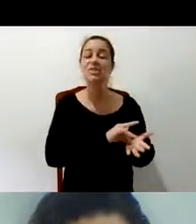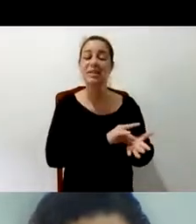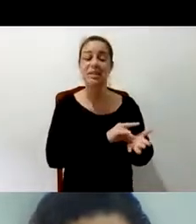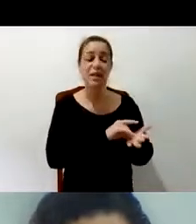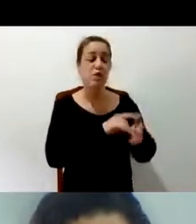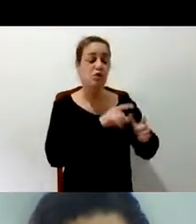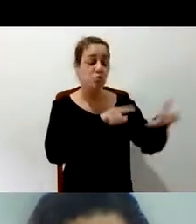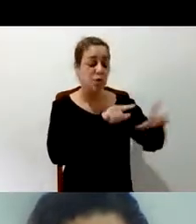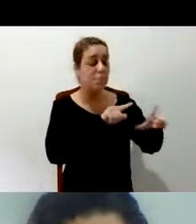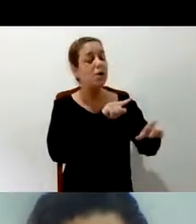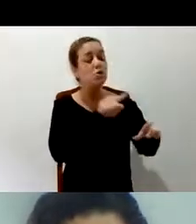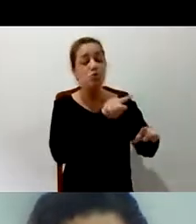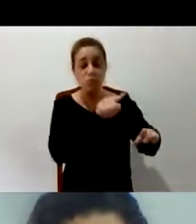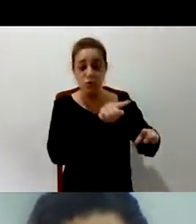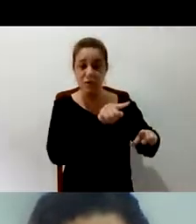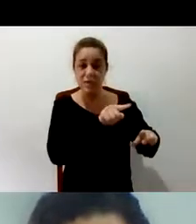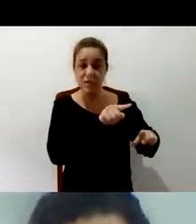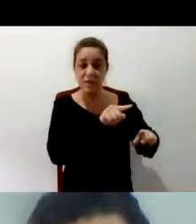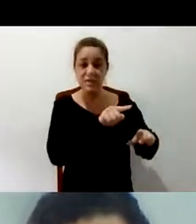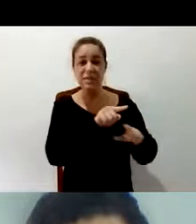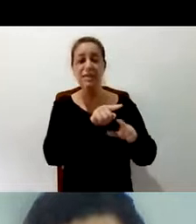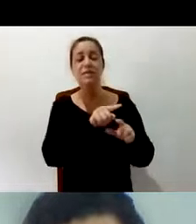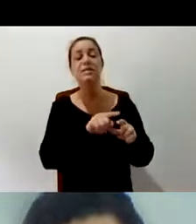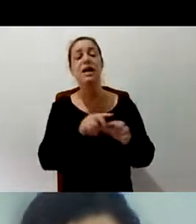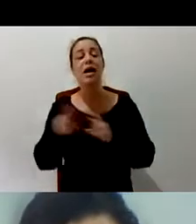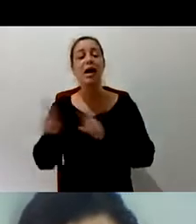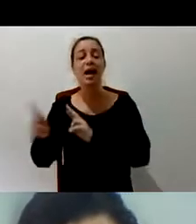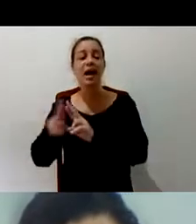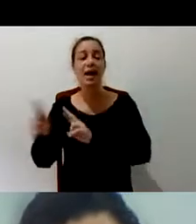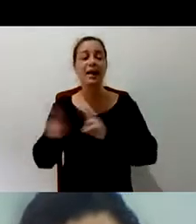vocês. Praticamente todos os trabalhos de vocês, eles trazem, né,